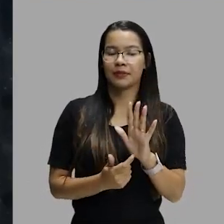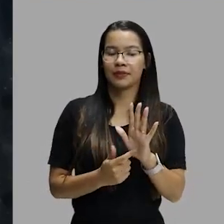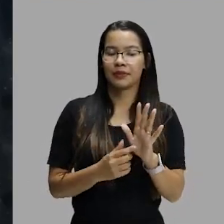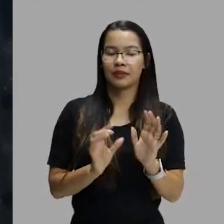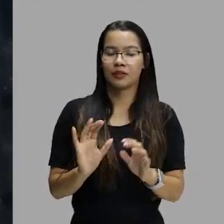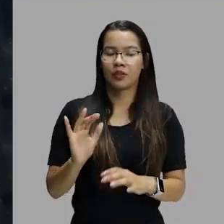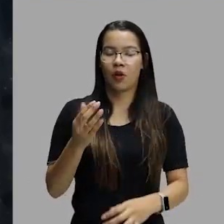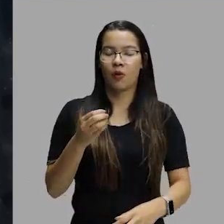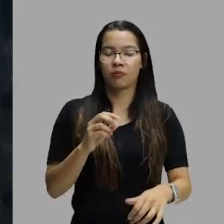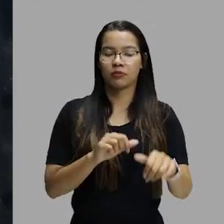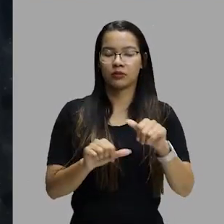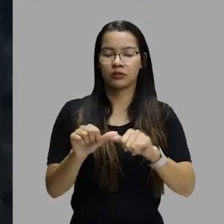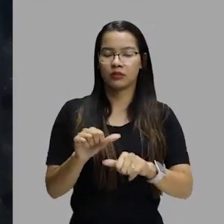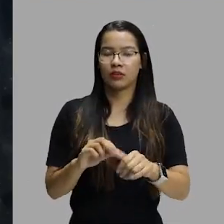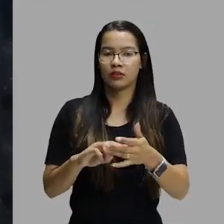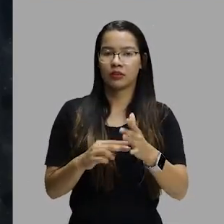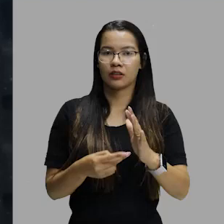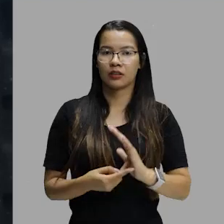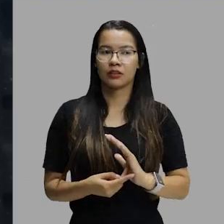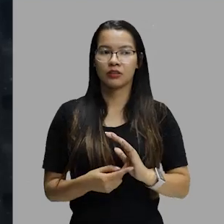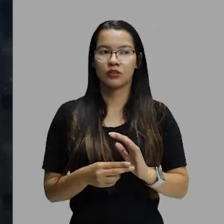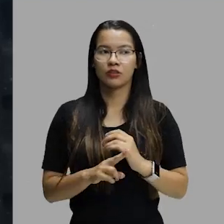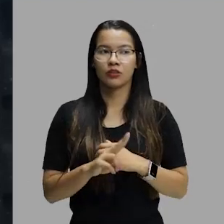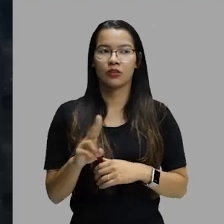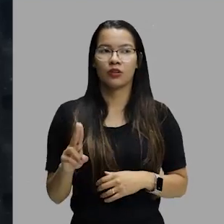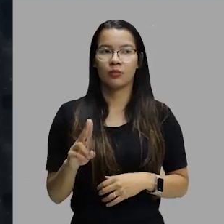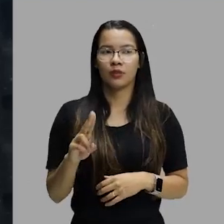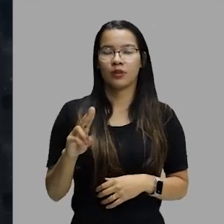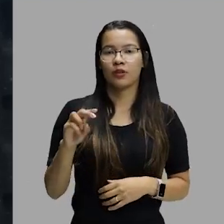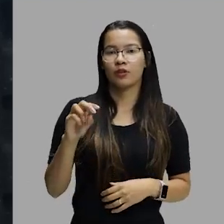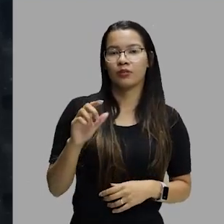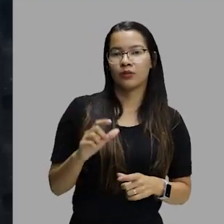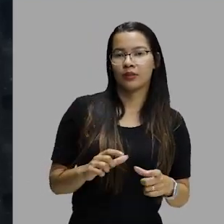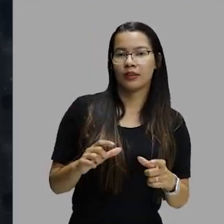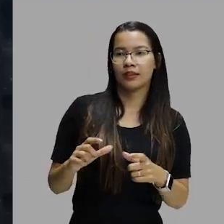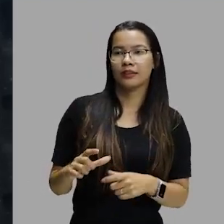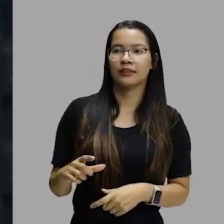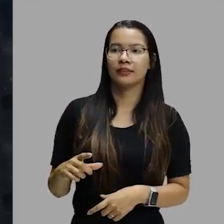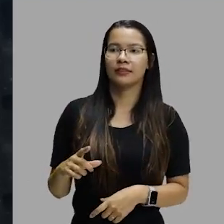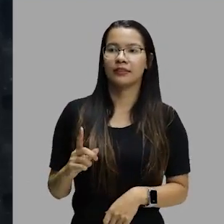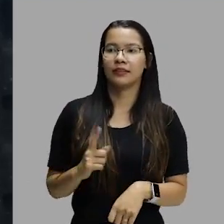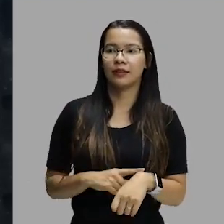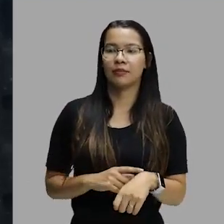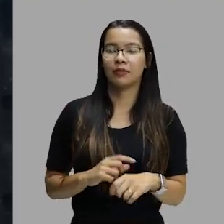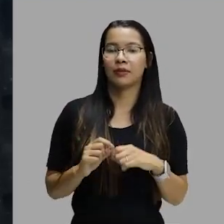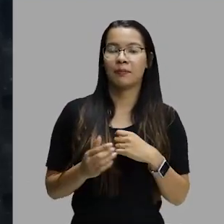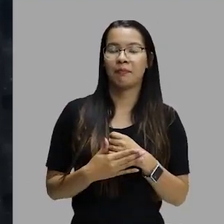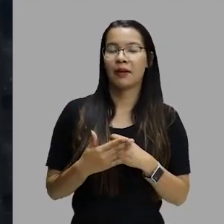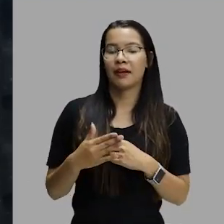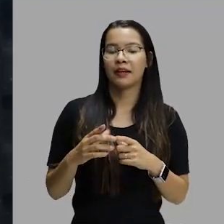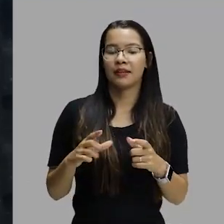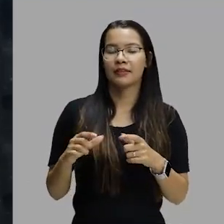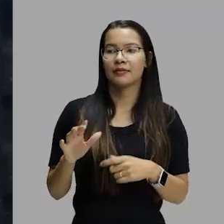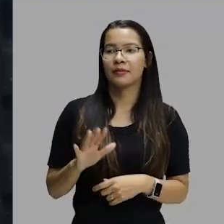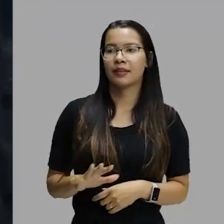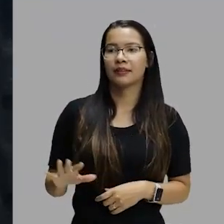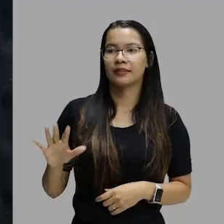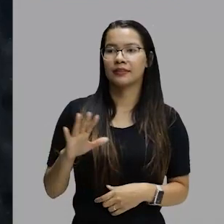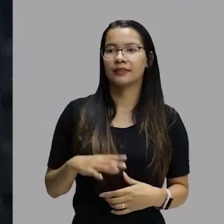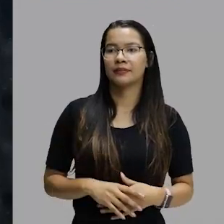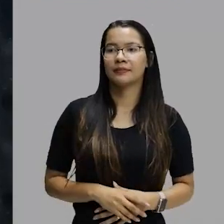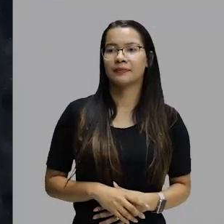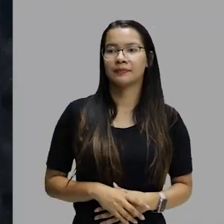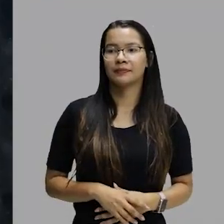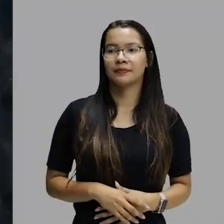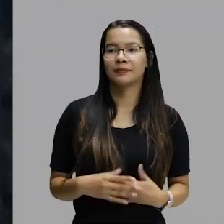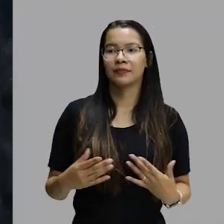modificar o sentido. Circunstância de nome, de lugar, de tempo, que mais? De espaço, de lugar, né? Aqui, ali, lá e